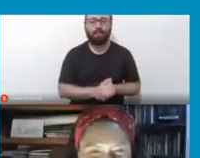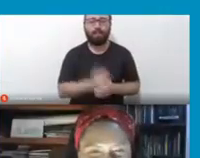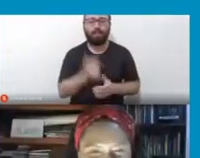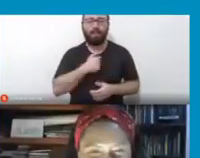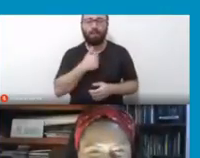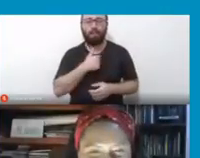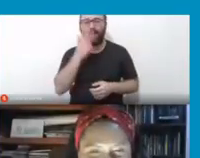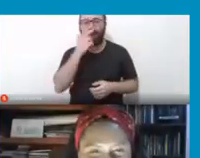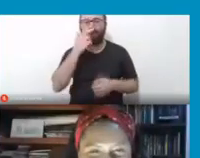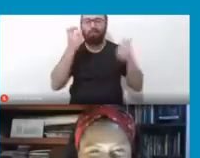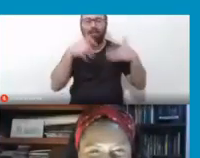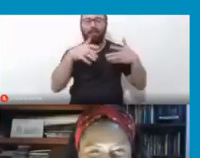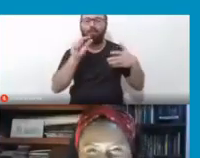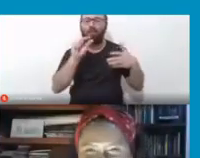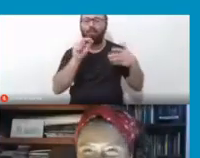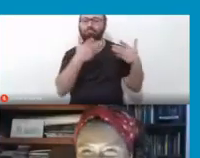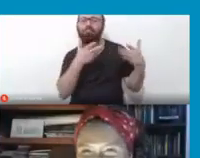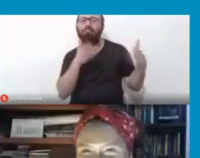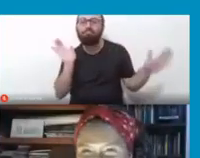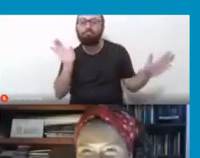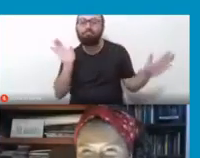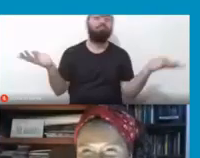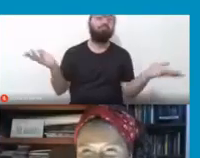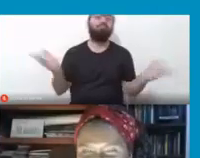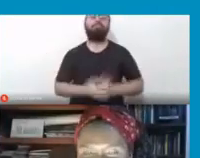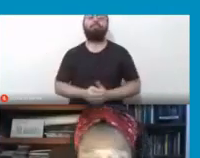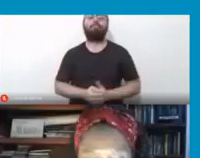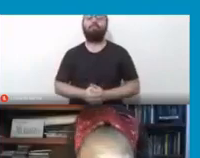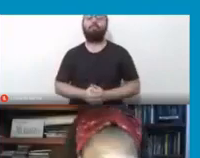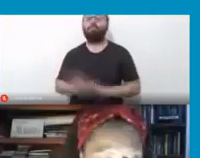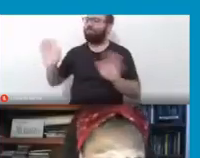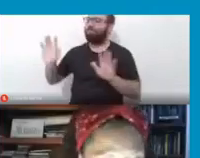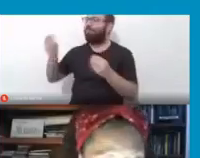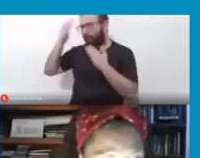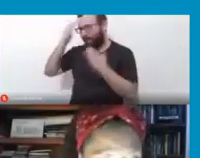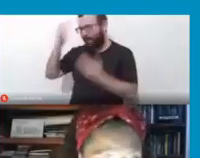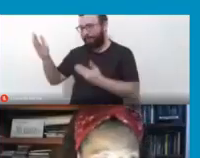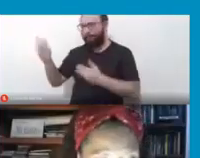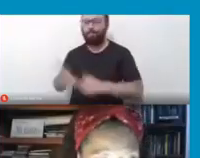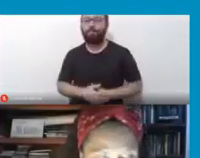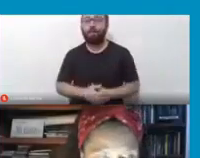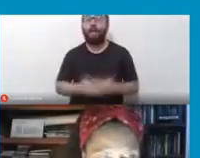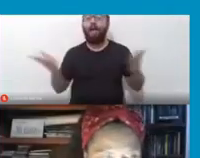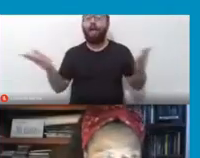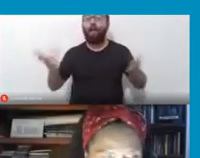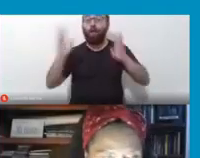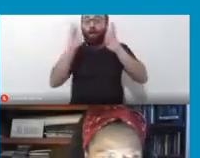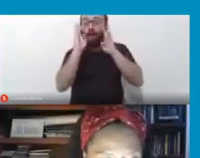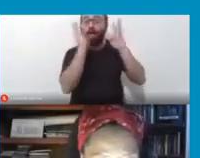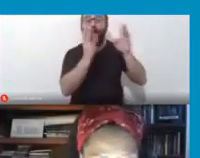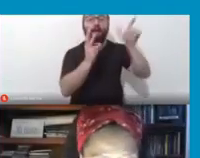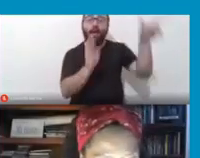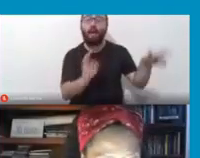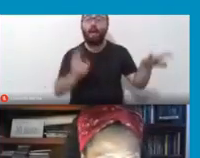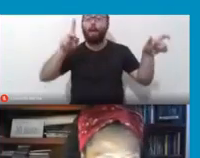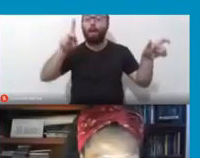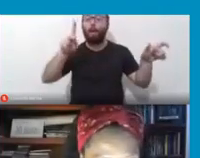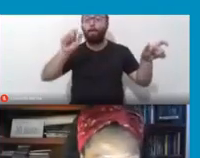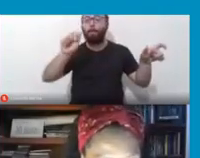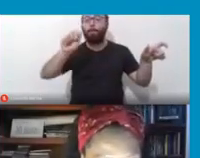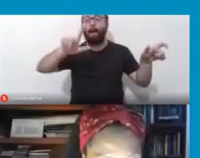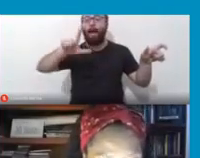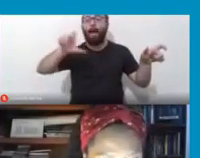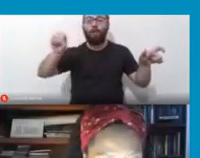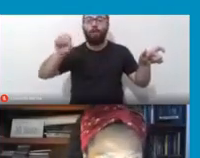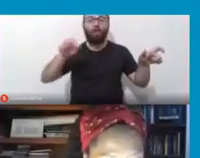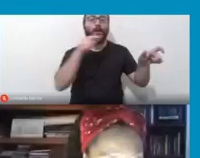solta. Não, deixa os outros. Obrigado, Carlos. Vamos ouvir, então, o que o Paulo, né, tem